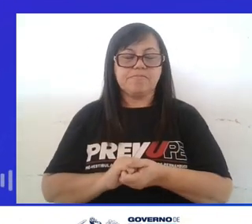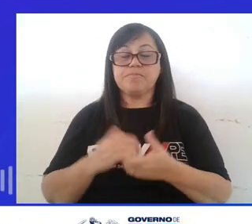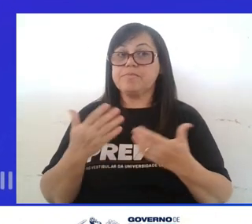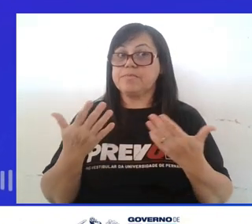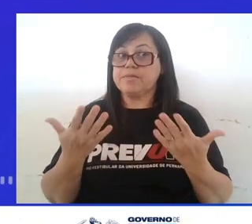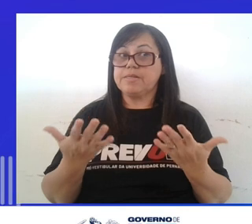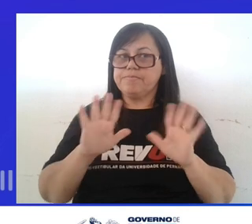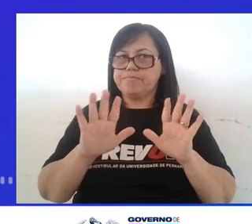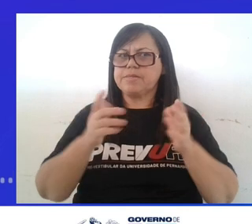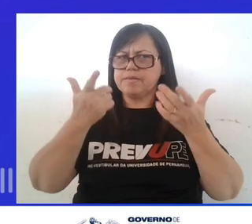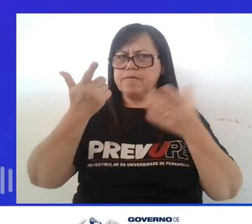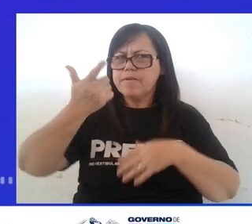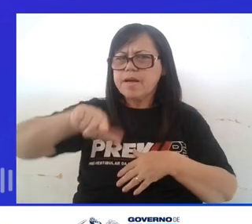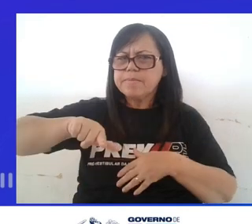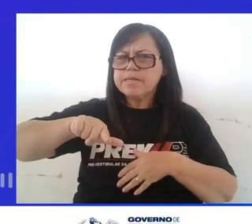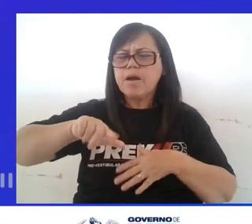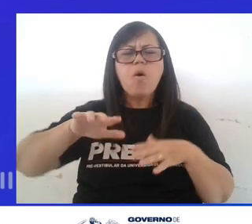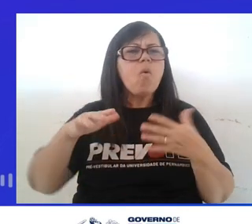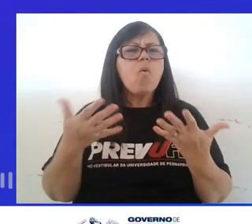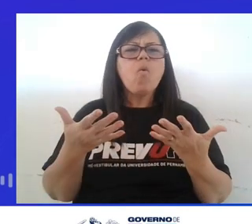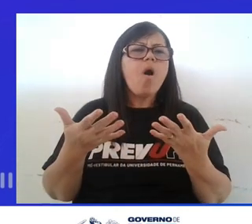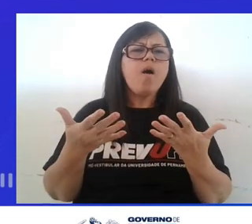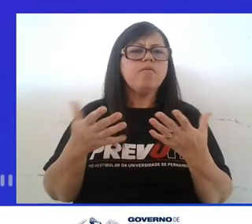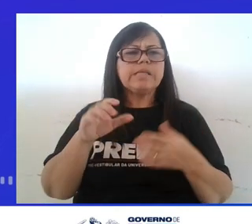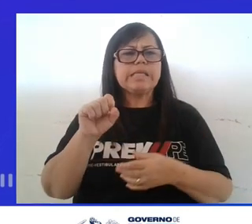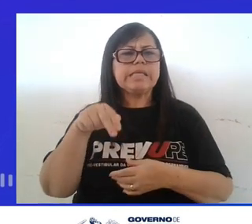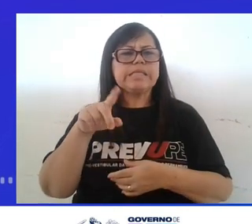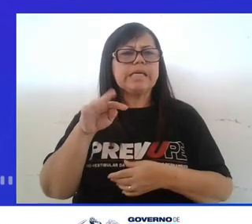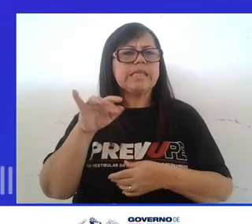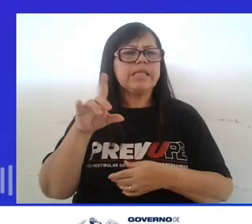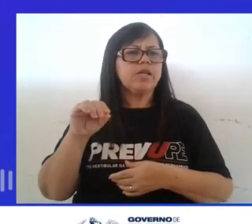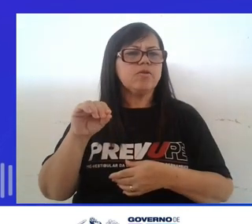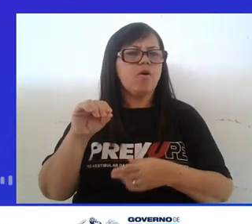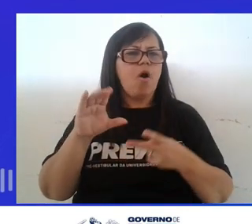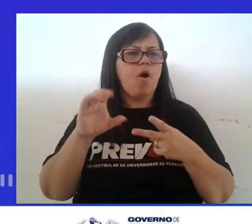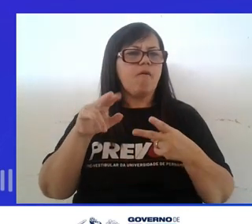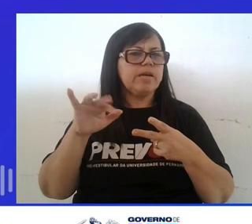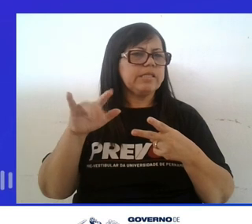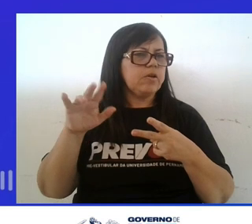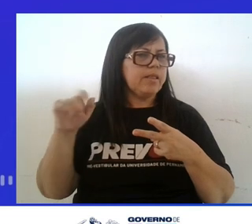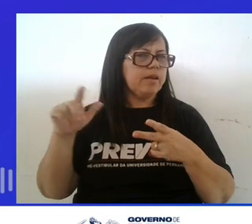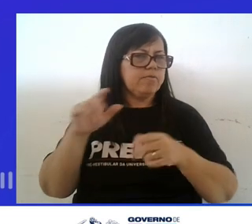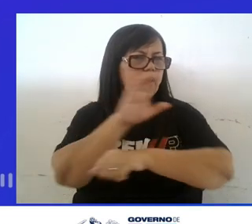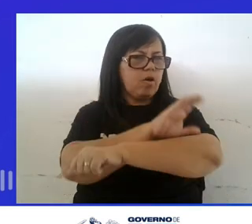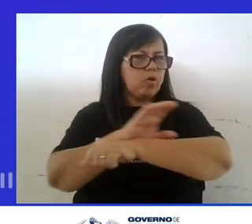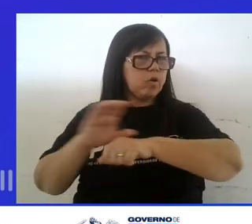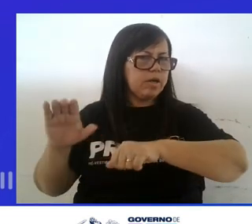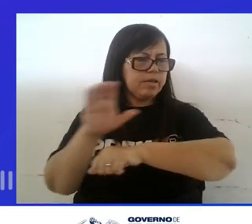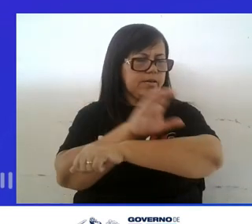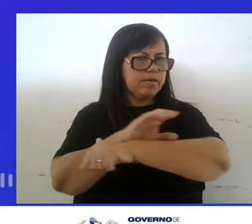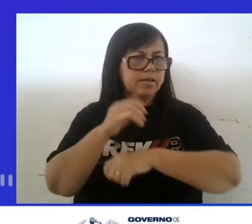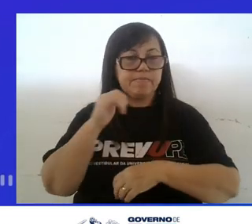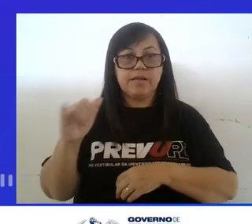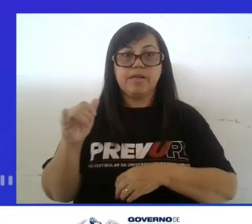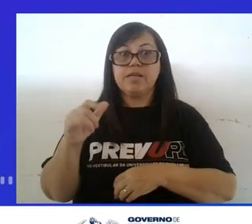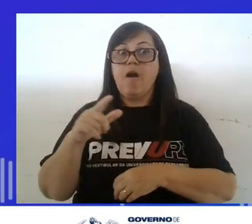Então, repetindo, qual o sentido convencional da corrente? Aquele em que os portadores de